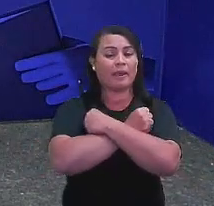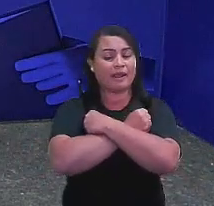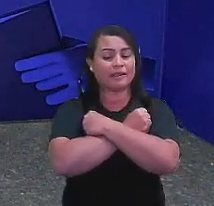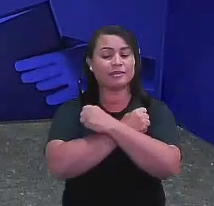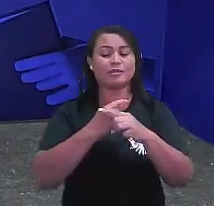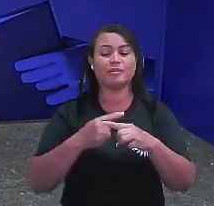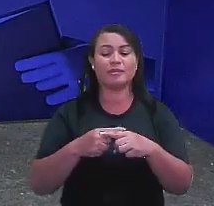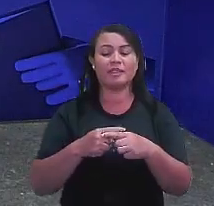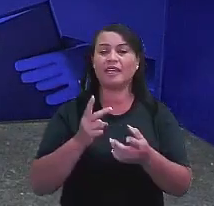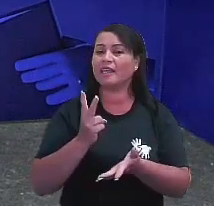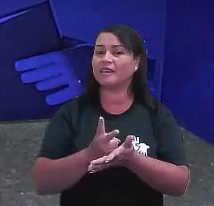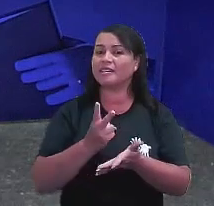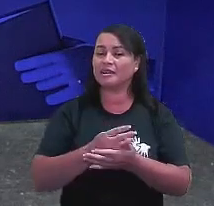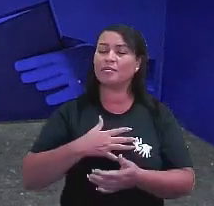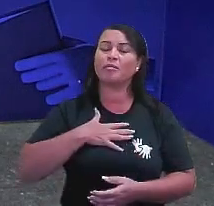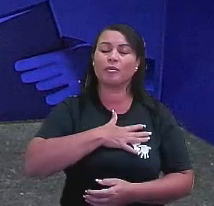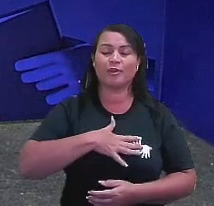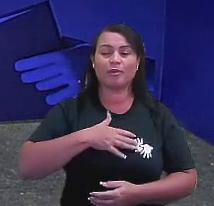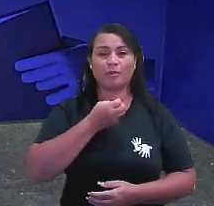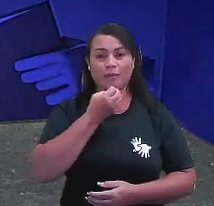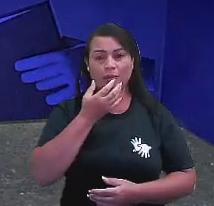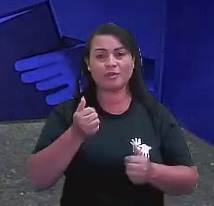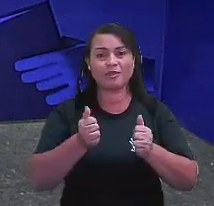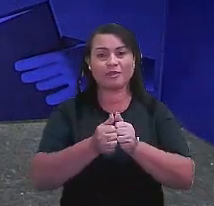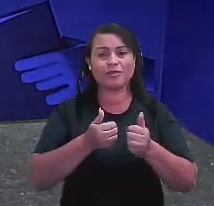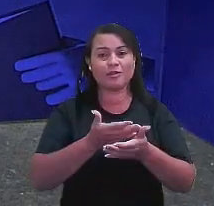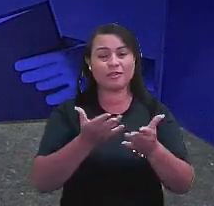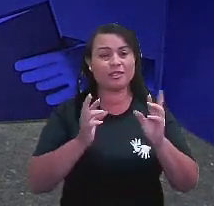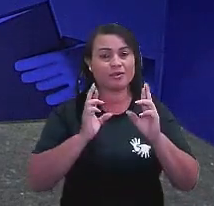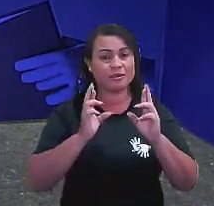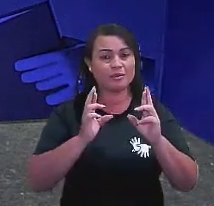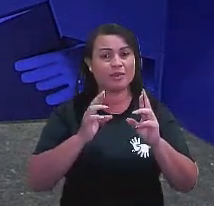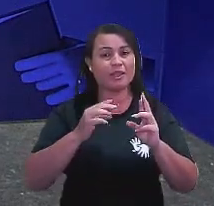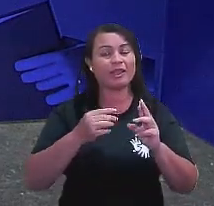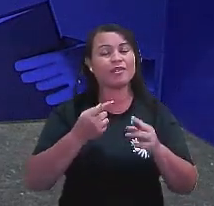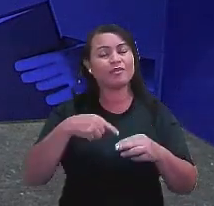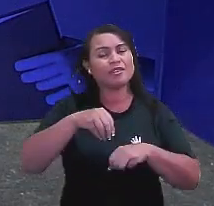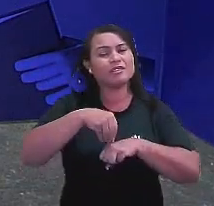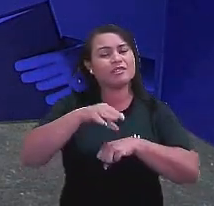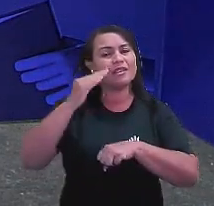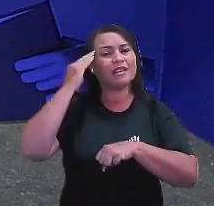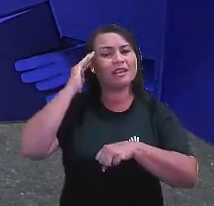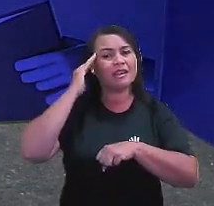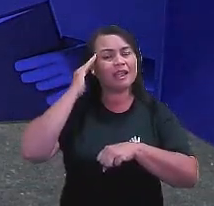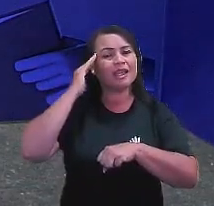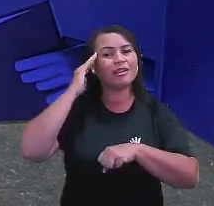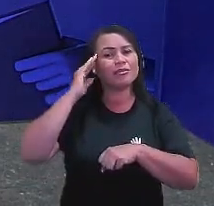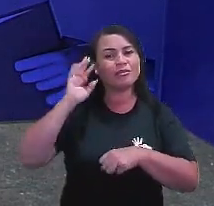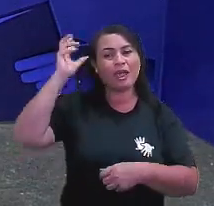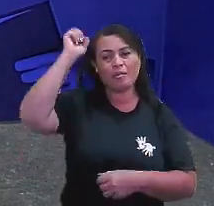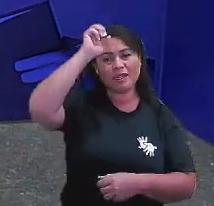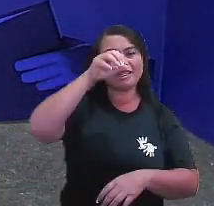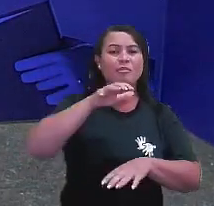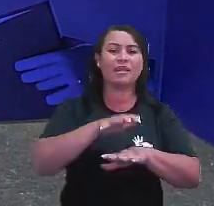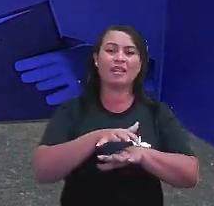porque para mim é sempre uma satisfação estar aqui com vocês e eu espero ter deixado mais um pouquinho do conhecimento da